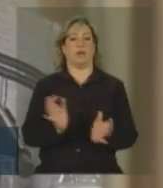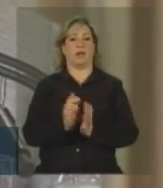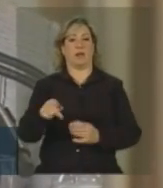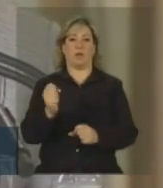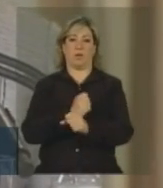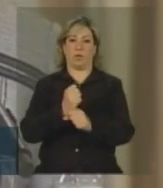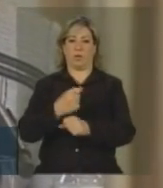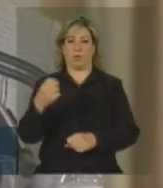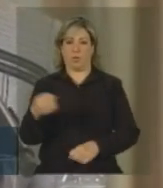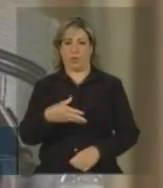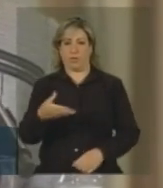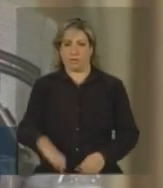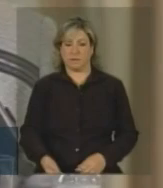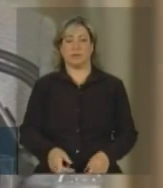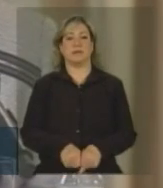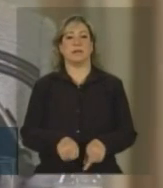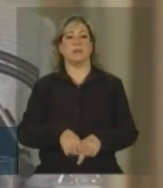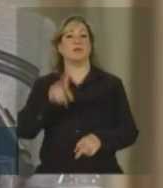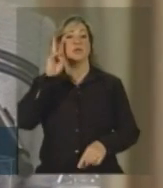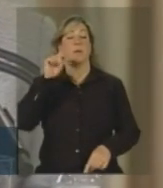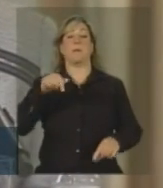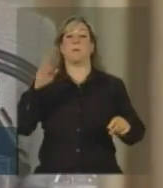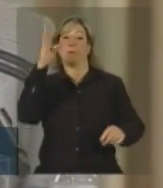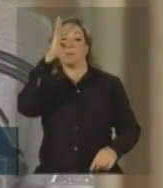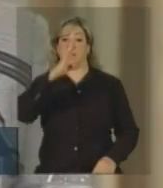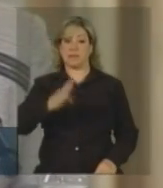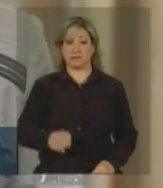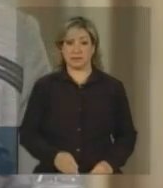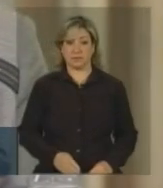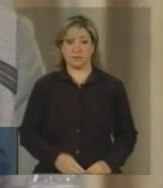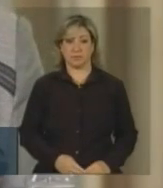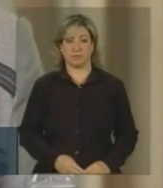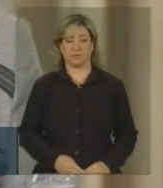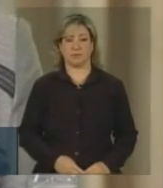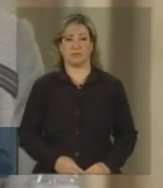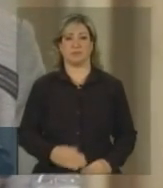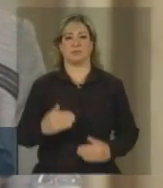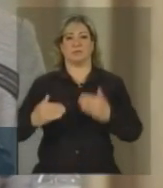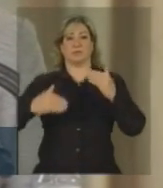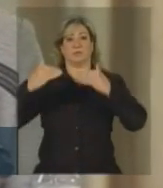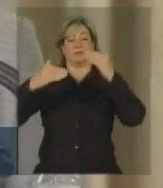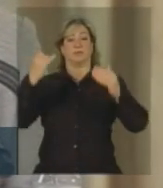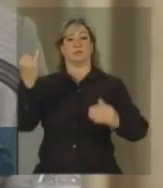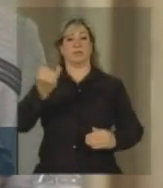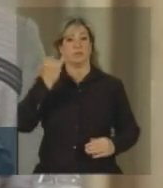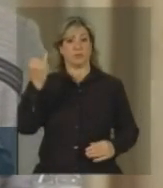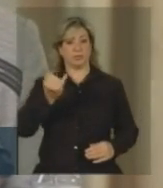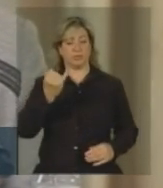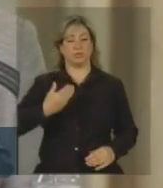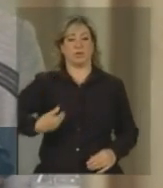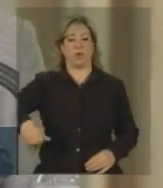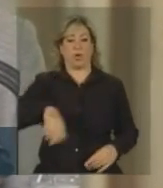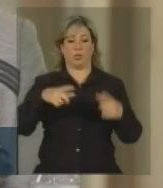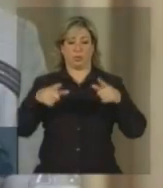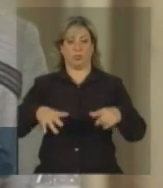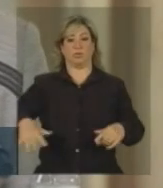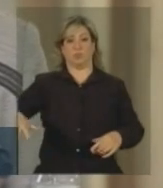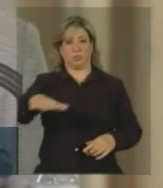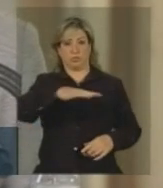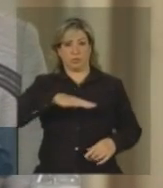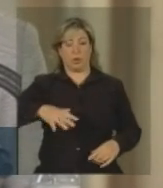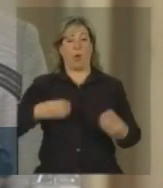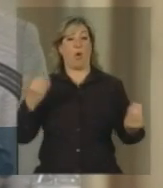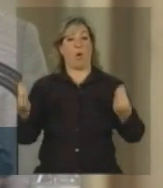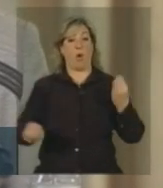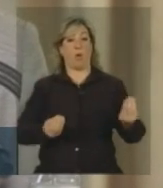Do ponto de vista do Brasil, a crescente importância da nossa região, como